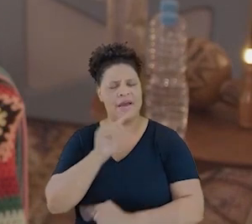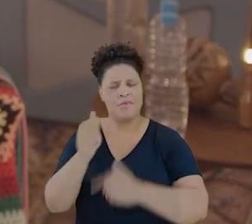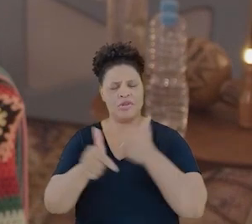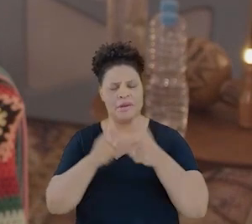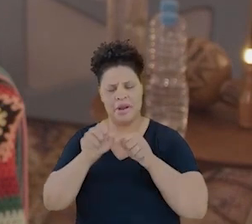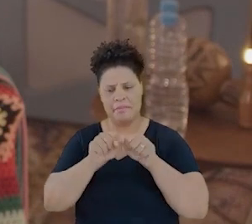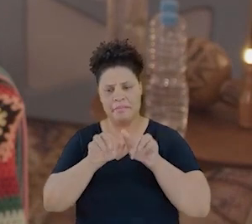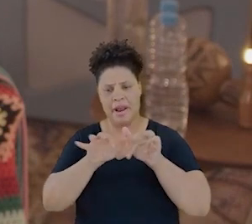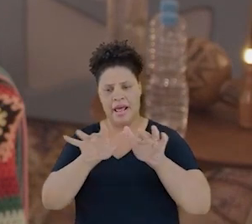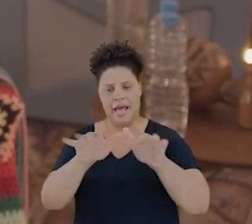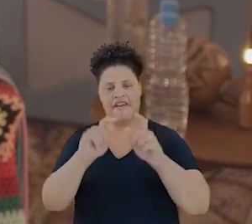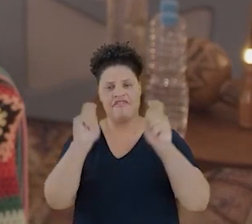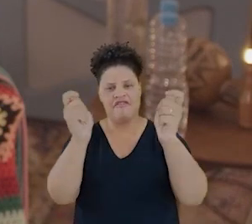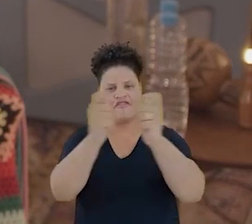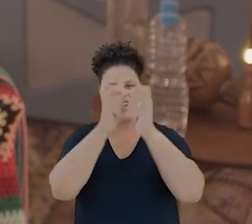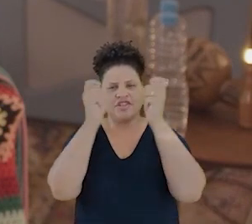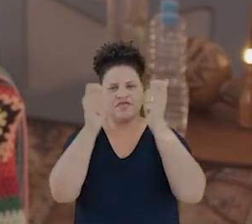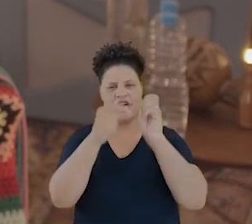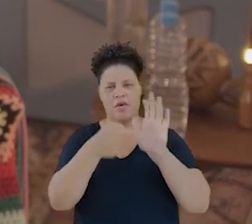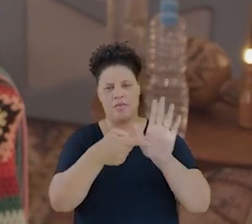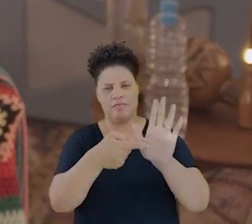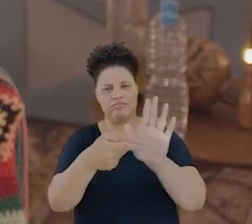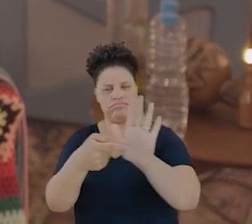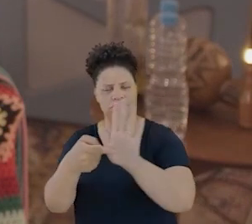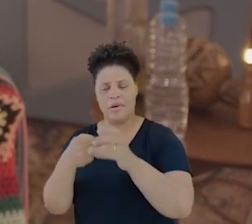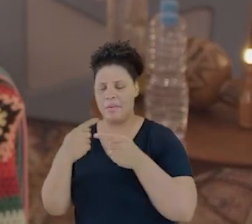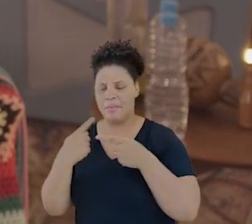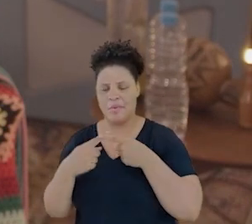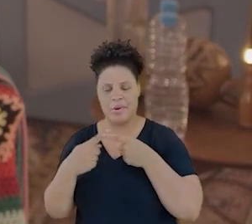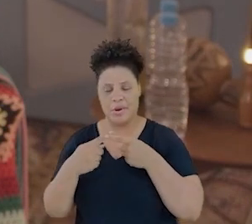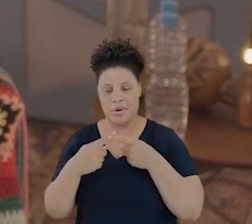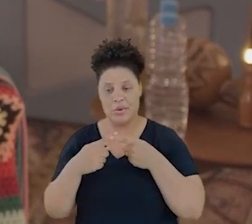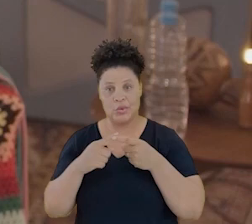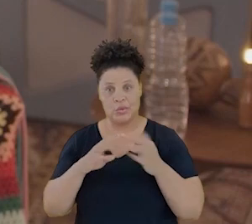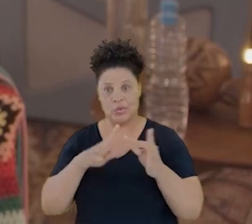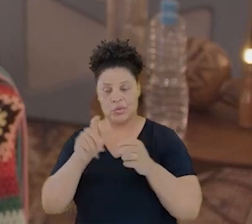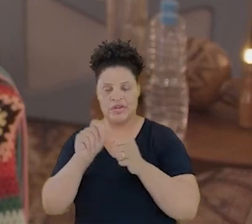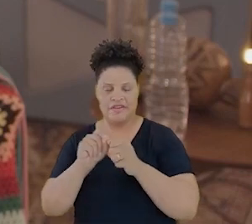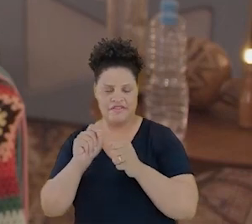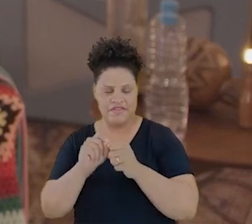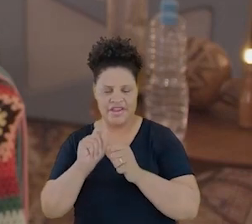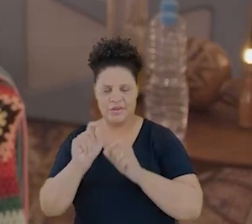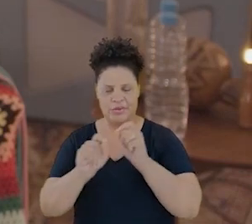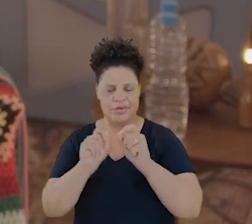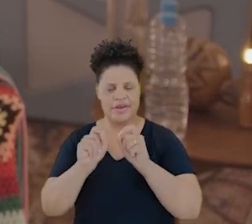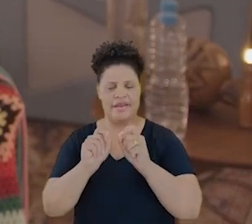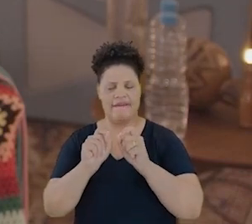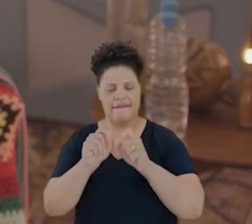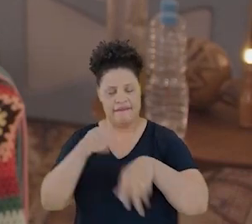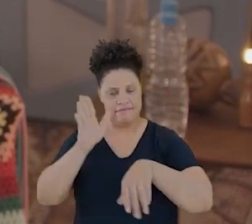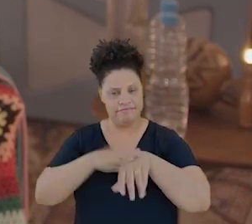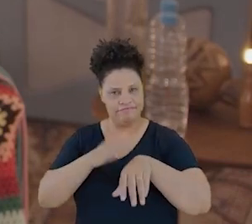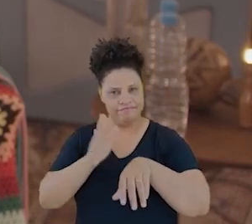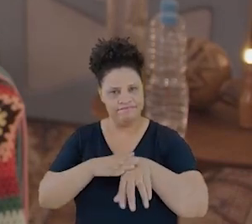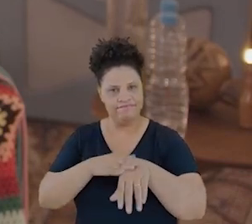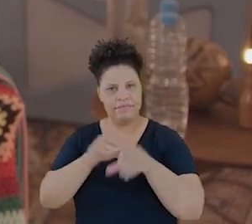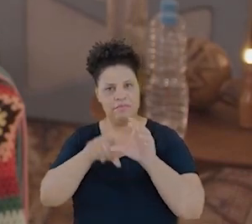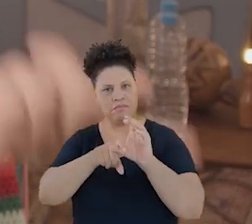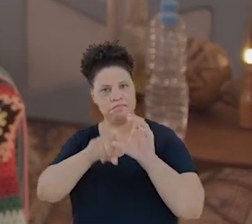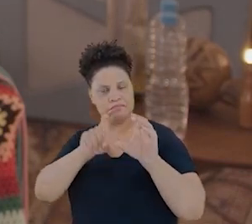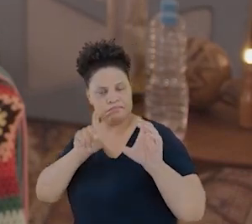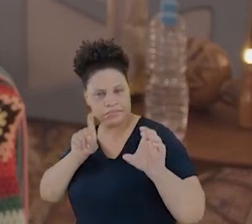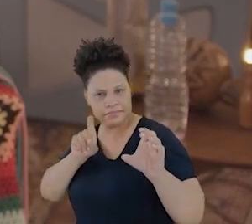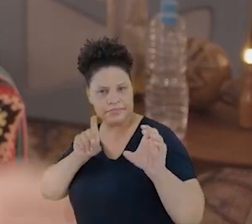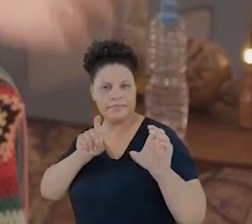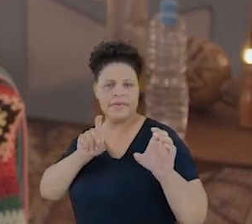nesses festivais, porque realmente tudo é feito, na minha carreira, né, tudo é feito de maneira super independente, né, quem vê o